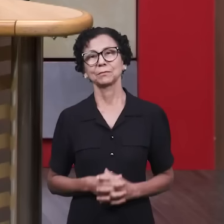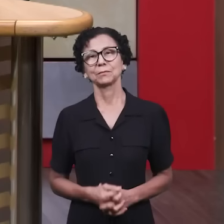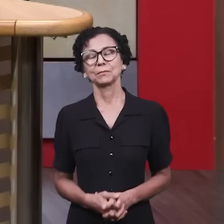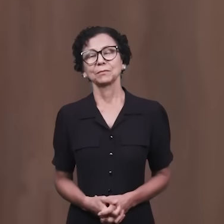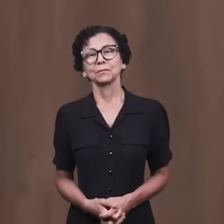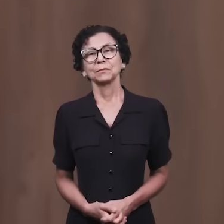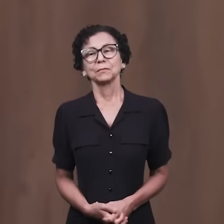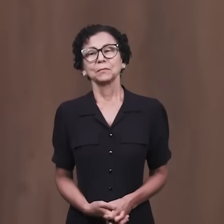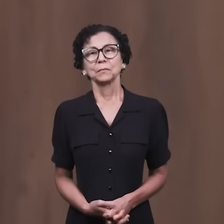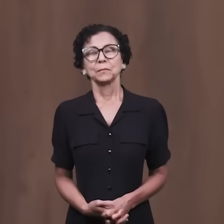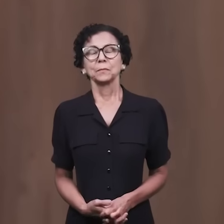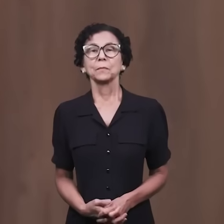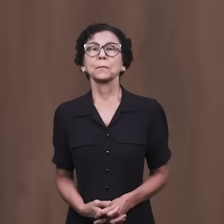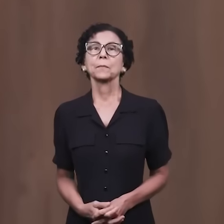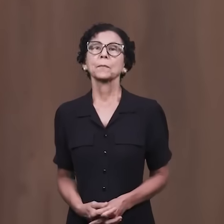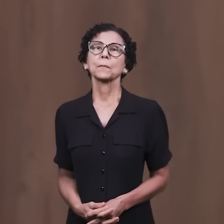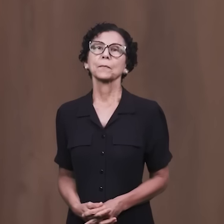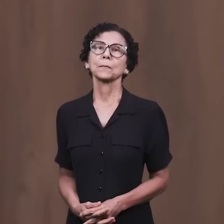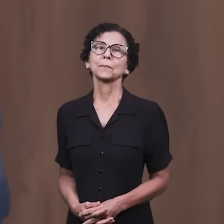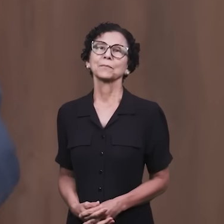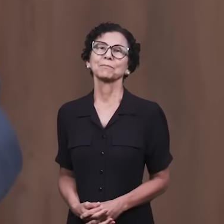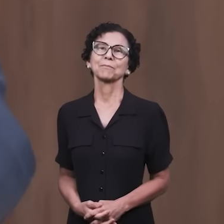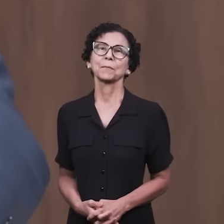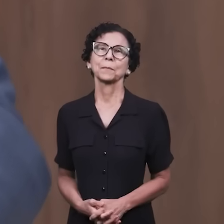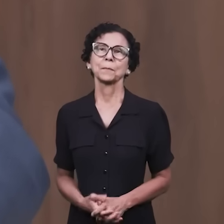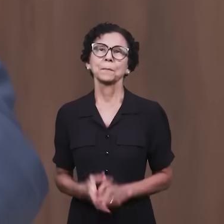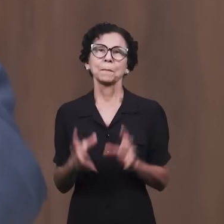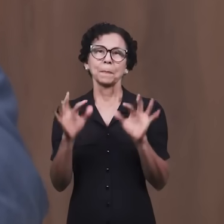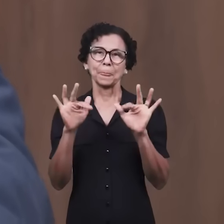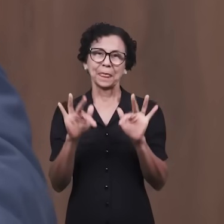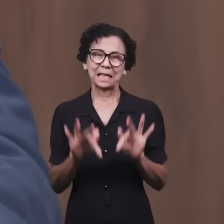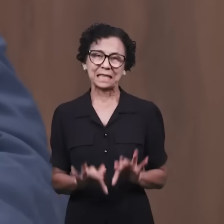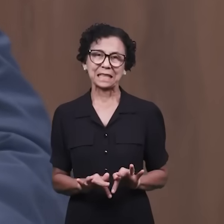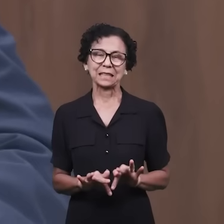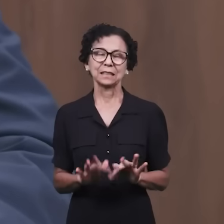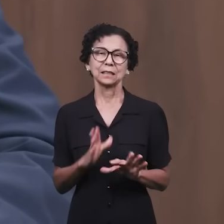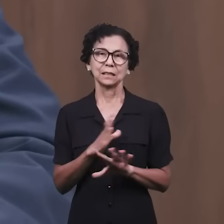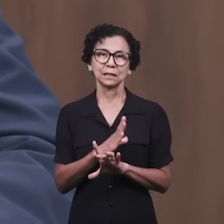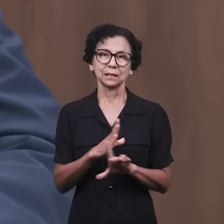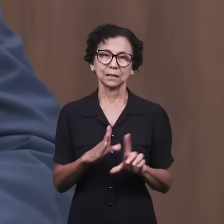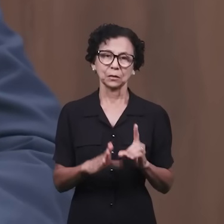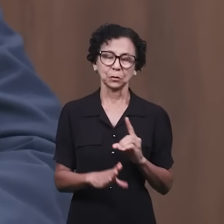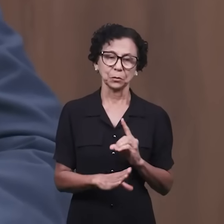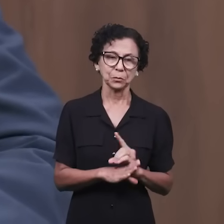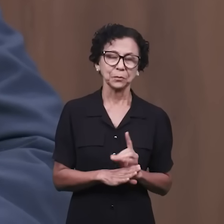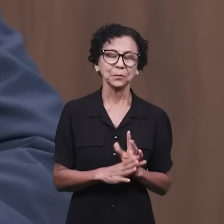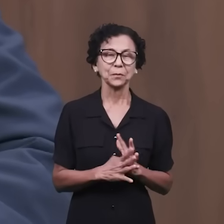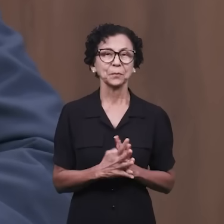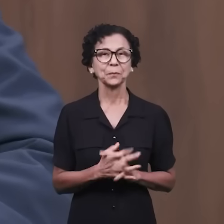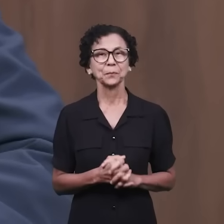estamos encerrando o nosso culto, essa segunda parte, só